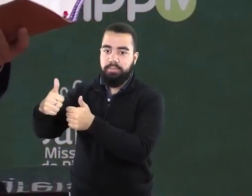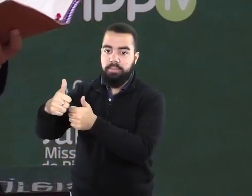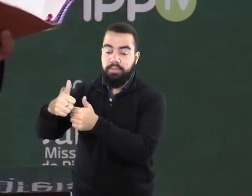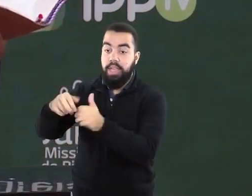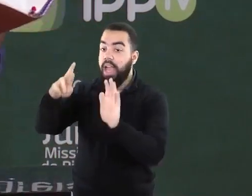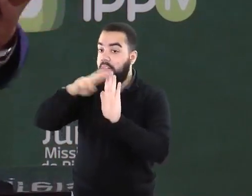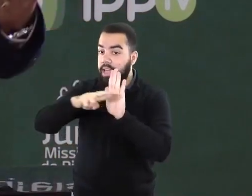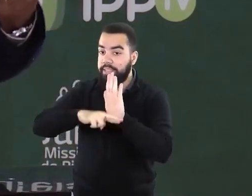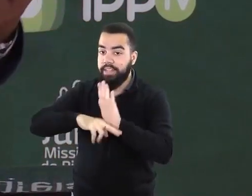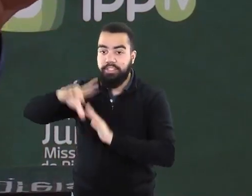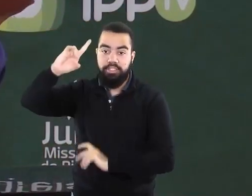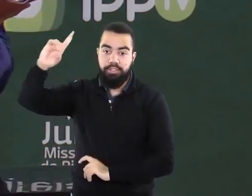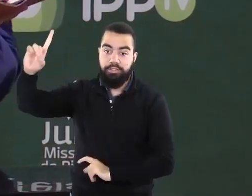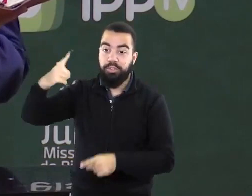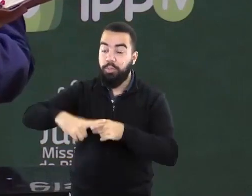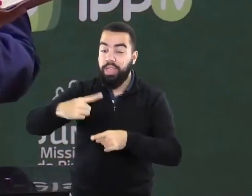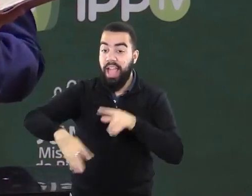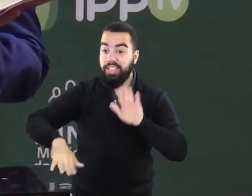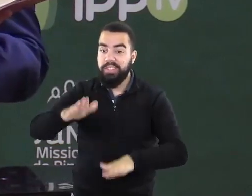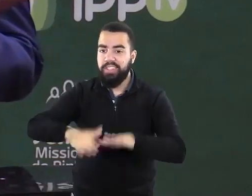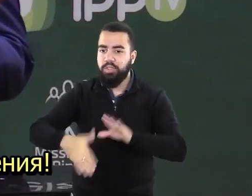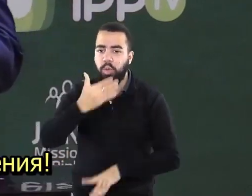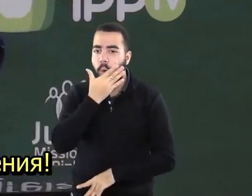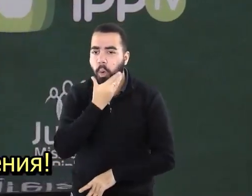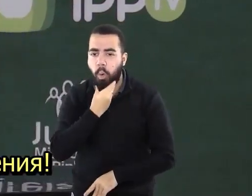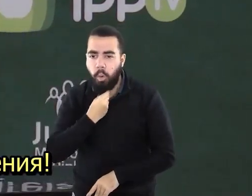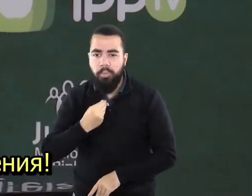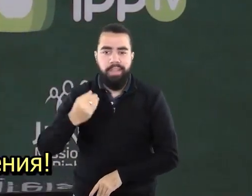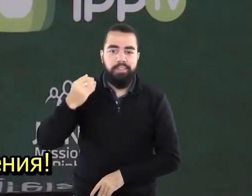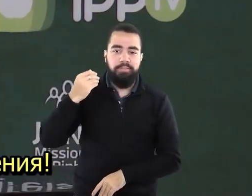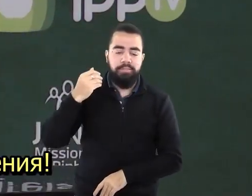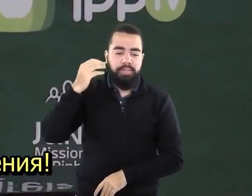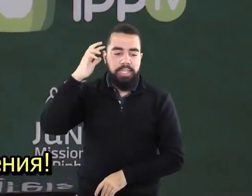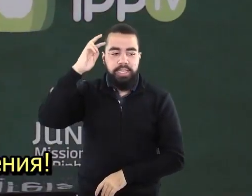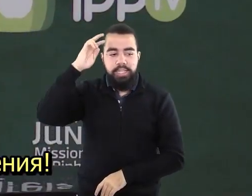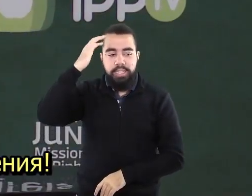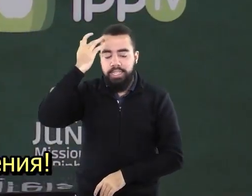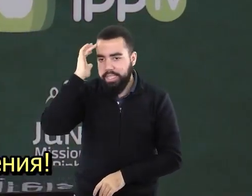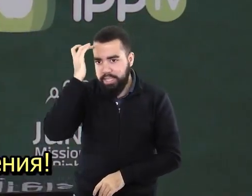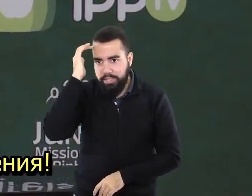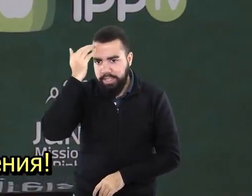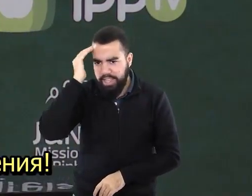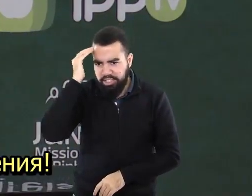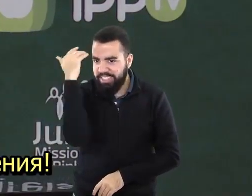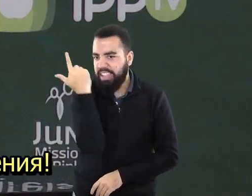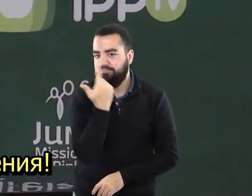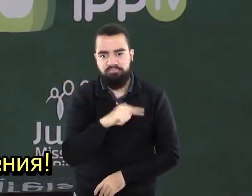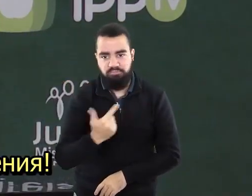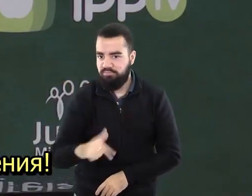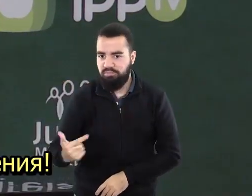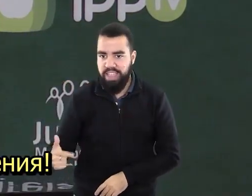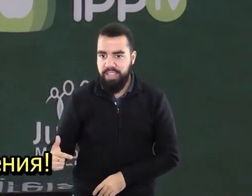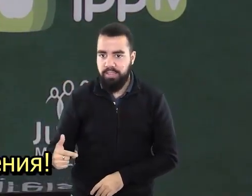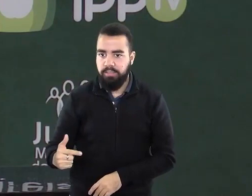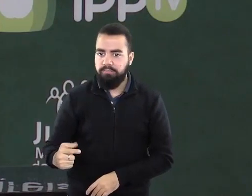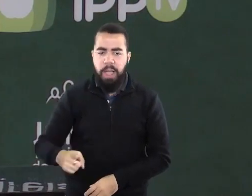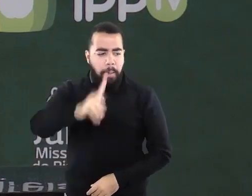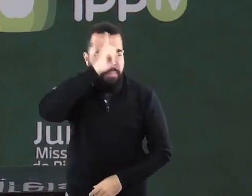homens desprovidos de entendimento que exigem da mulher uma submissão